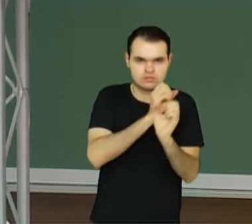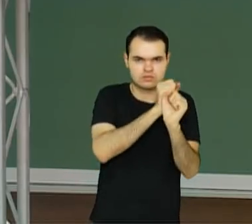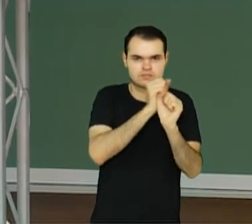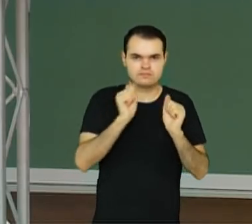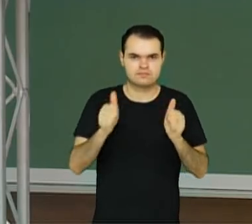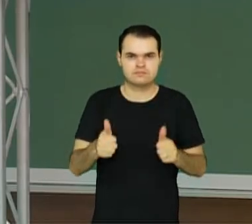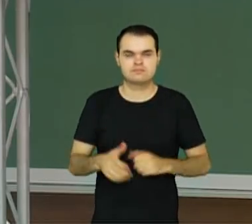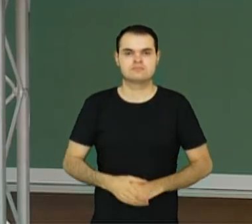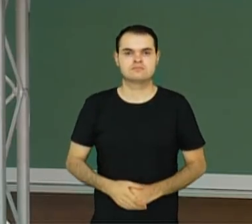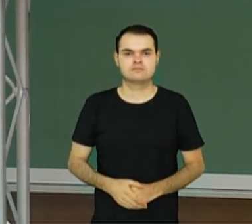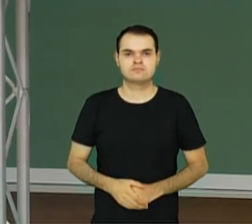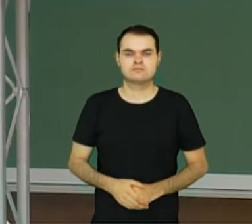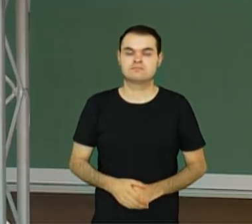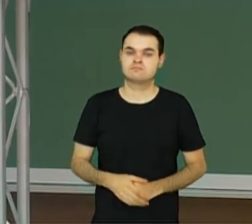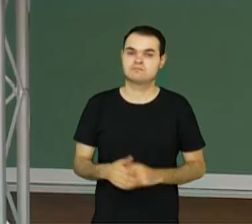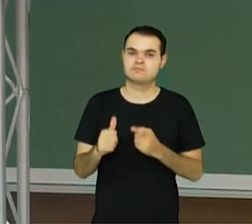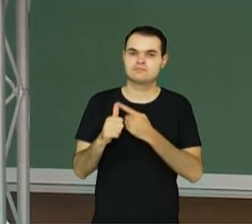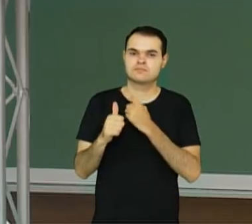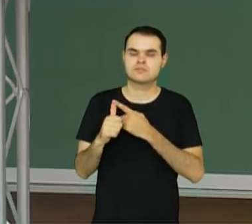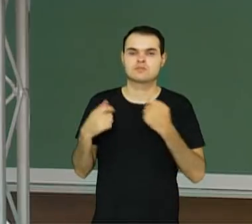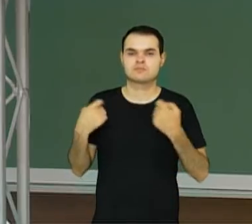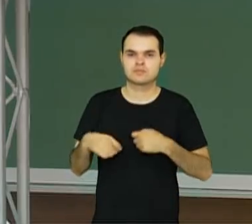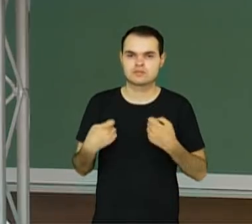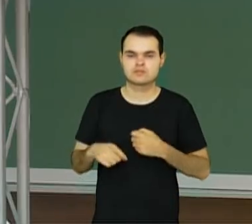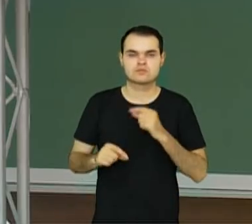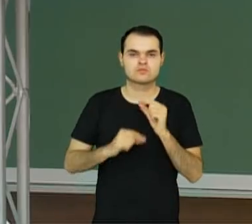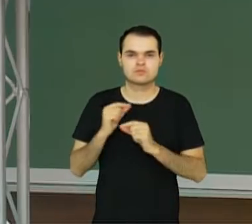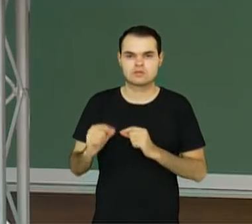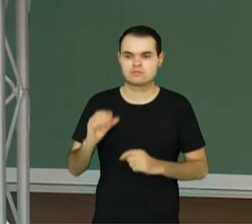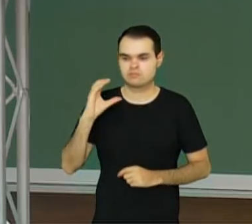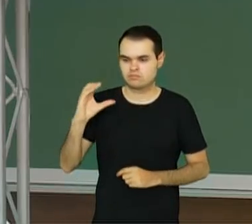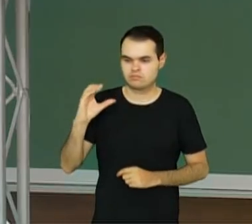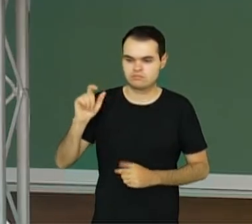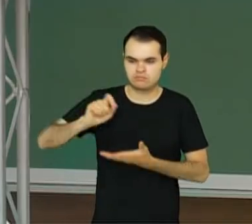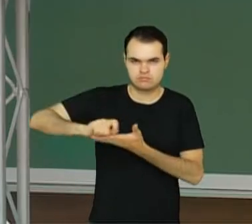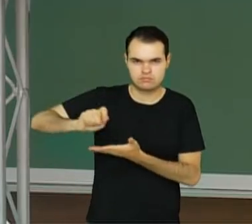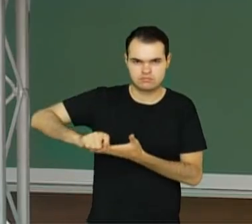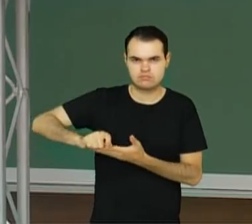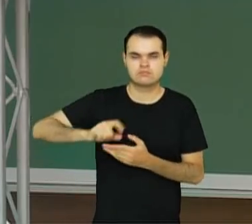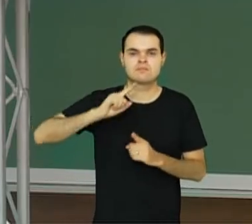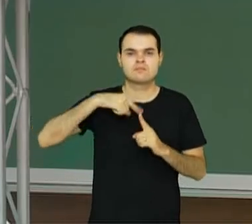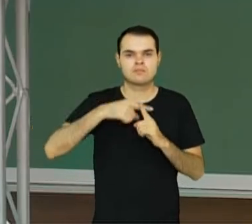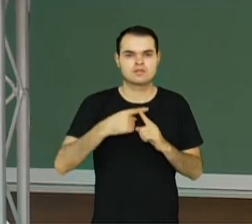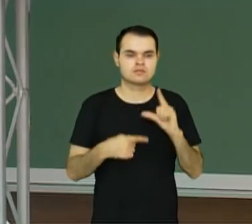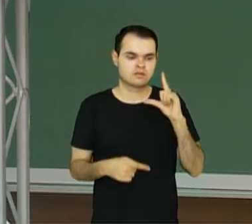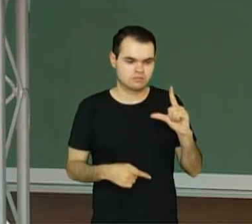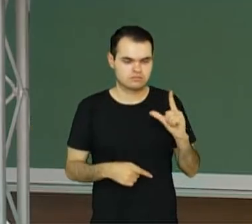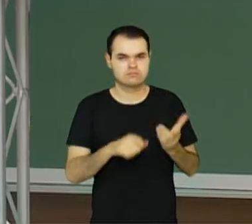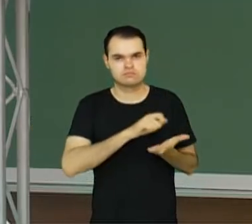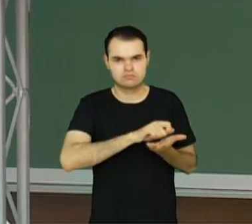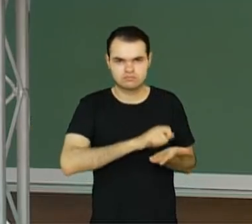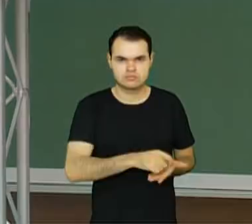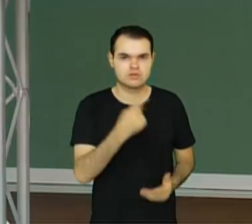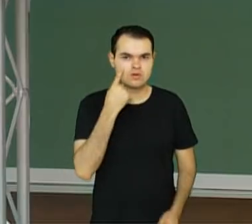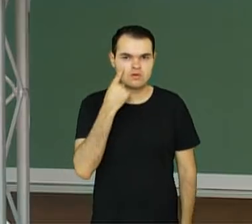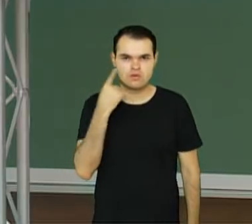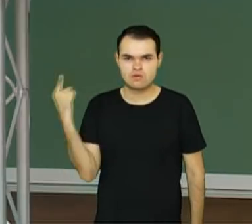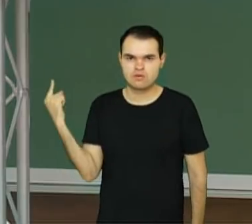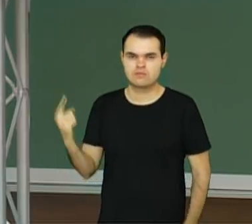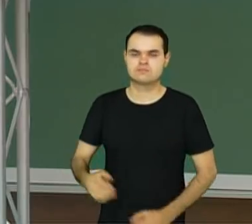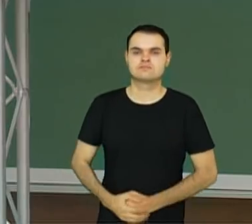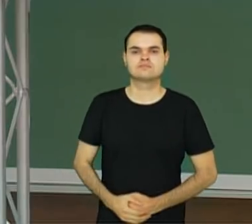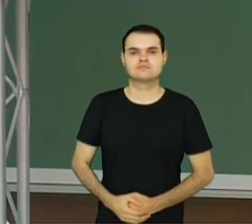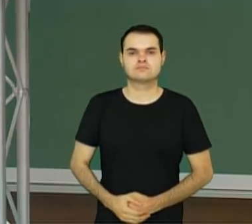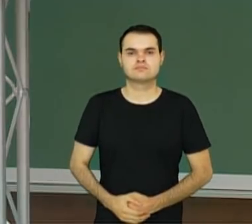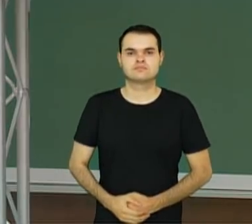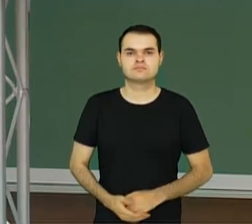retângulo. Antes de mais nada, eu preciso escrever o comprimento e a largura. E como que eu vou fazer isso? Dá uma olhada.